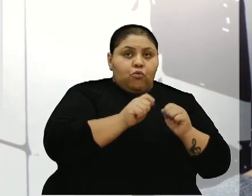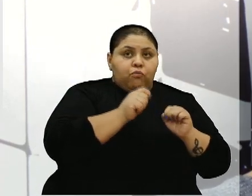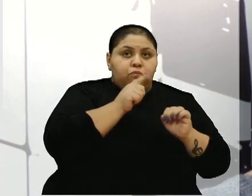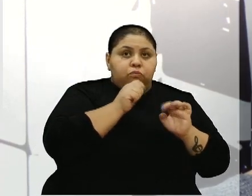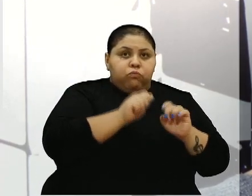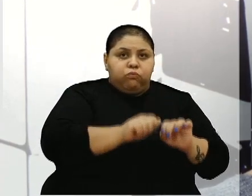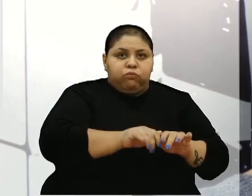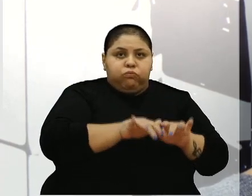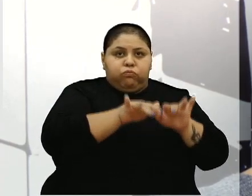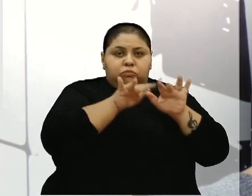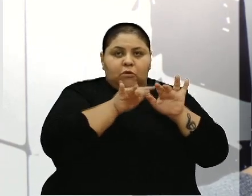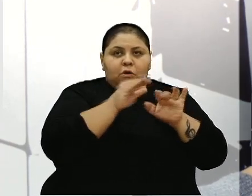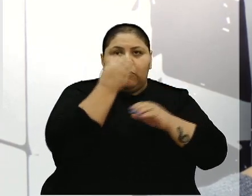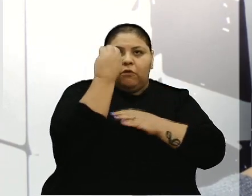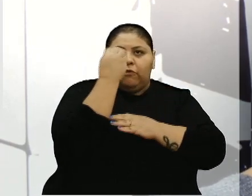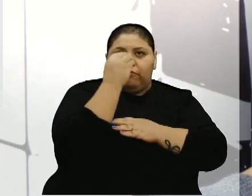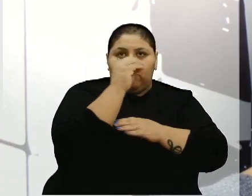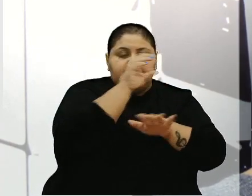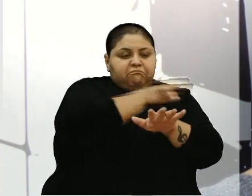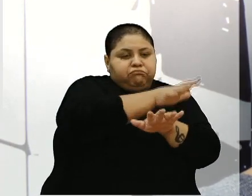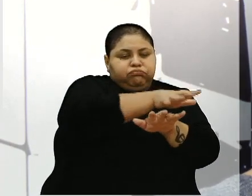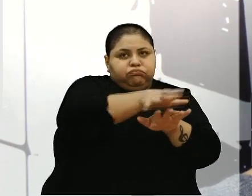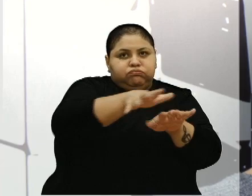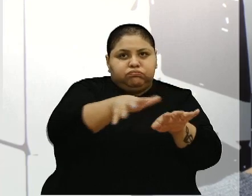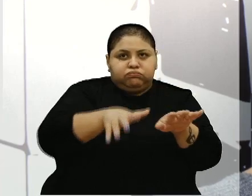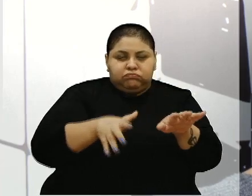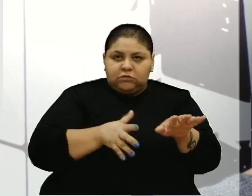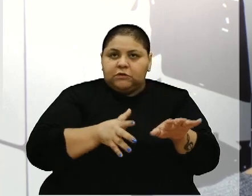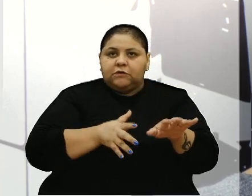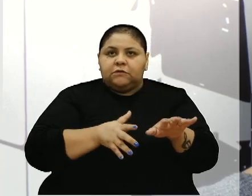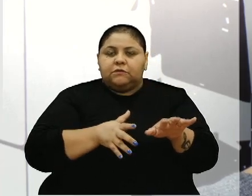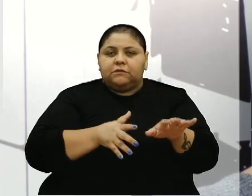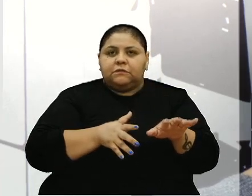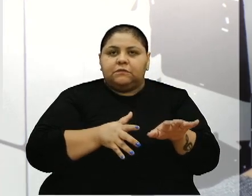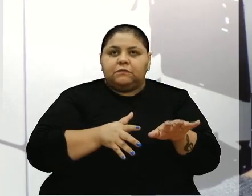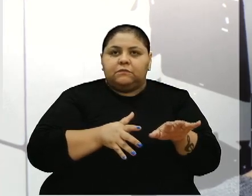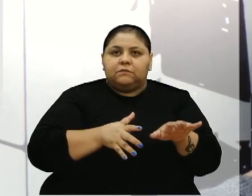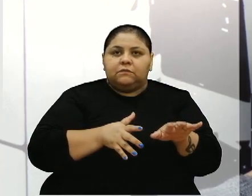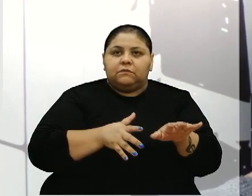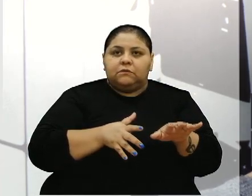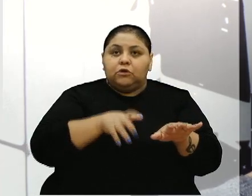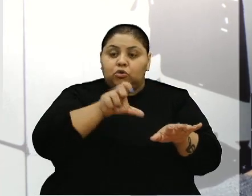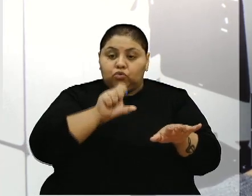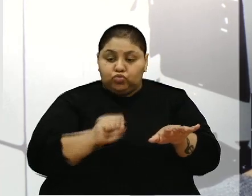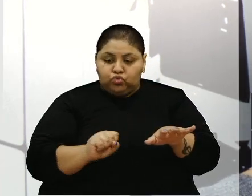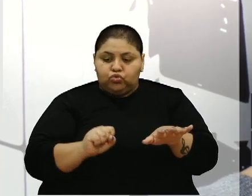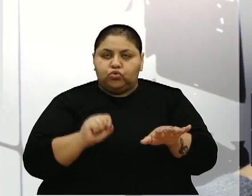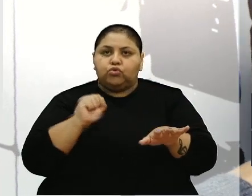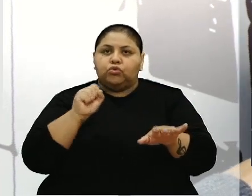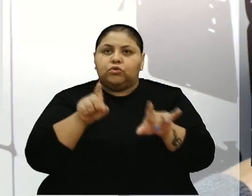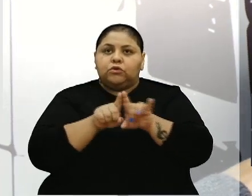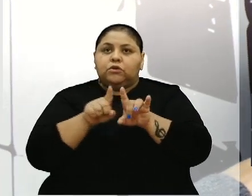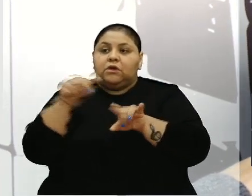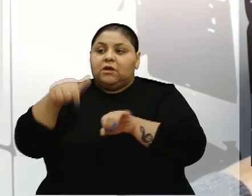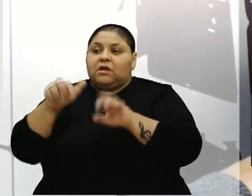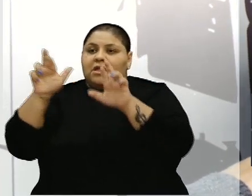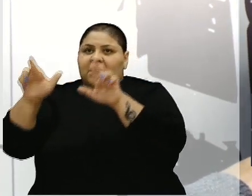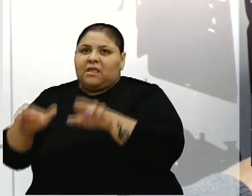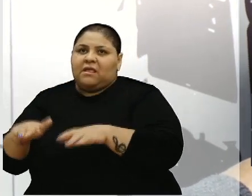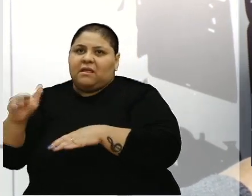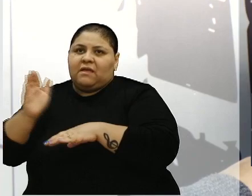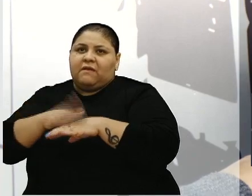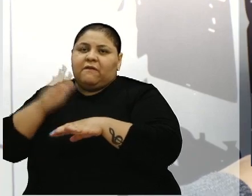mais a questão de Porto Alegre grande Porto Alegre Vale do Taquari H lá no sul do Rio Grande do Sul e na nossa região é mais é